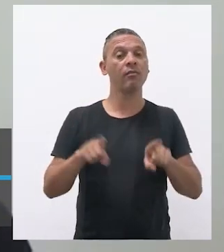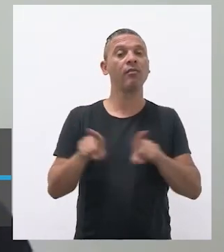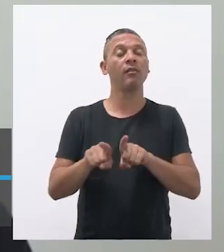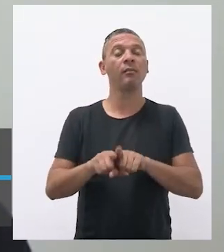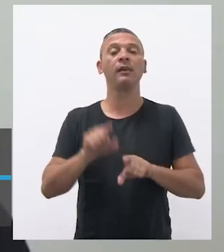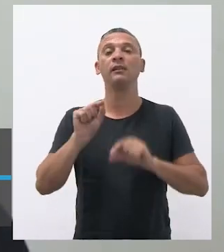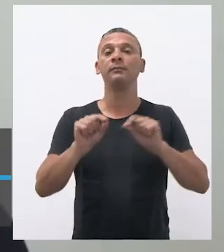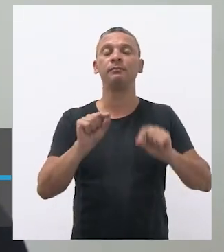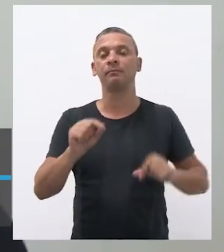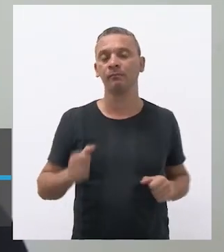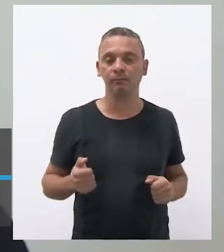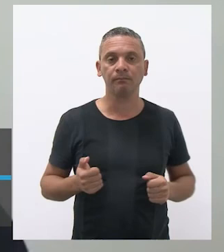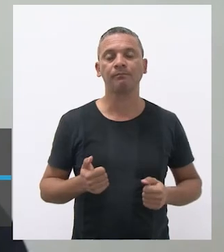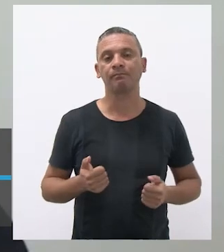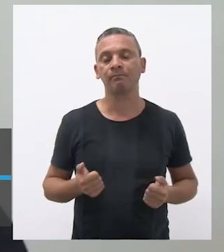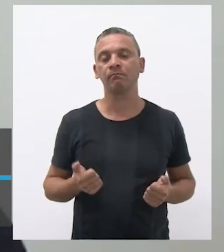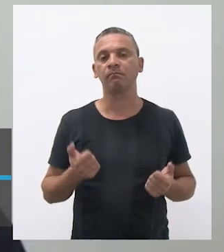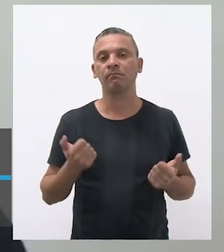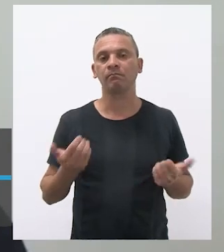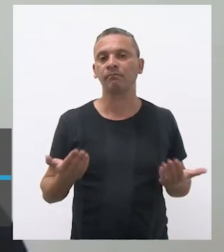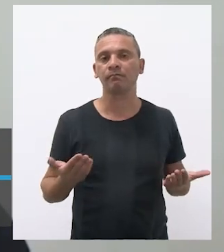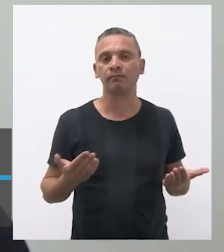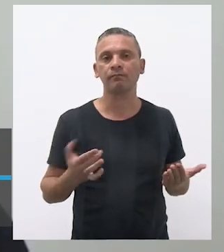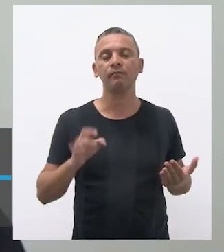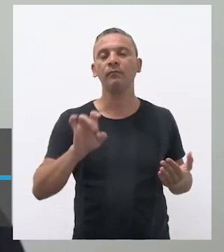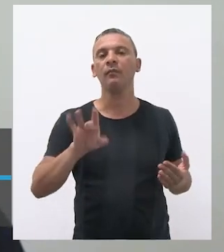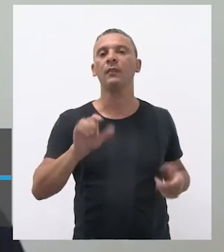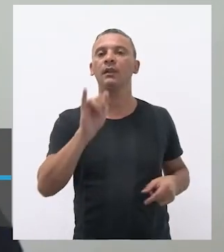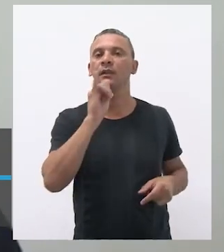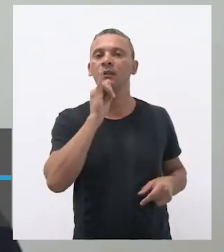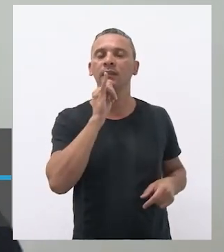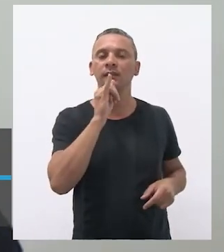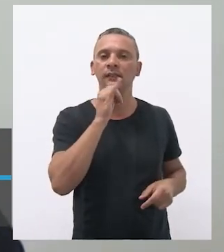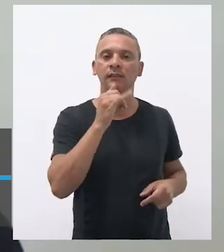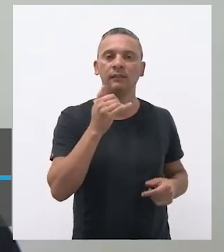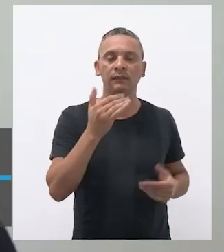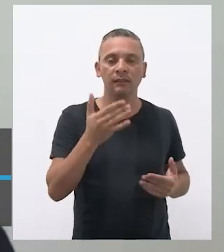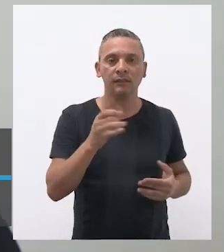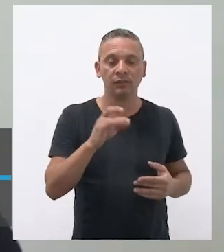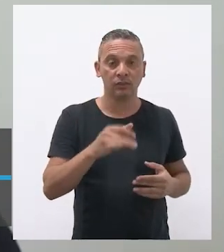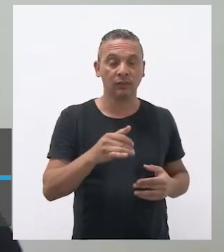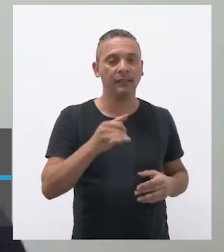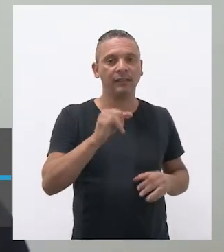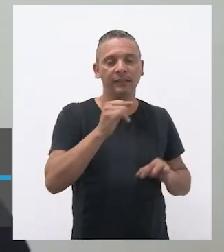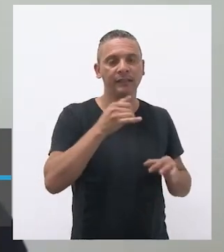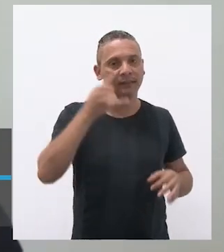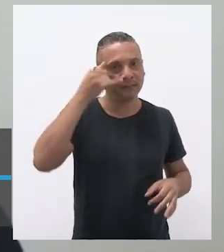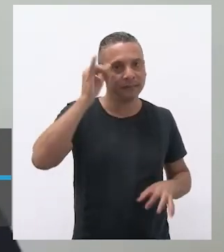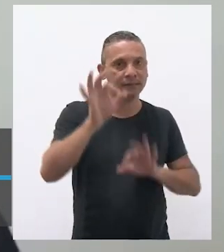A principal forma de violência que as mulheres estão sujeitas atualmente, até a partir de uma pesquisa do Data Senado do ano